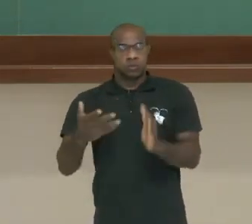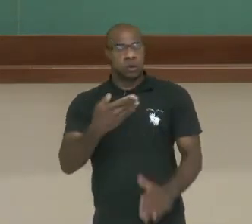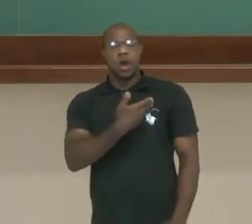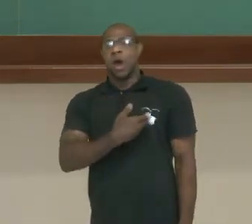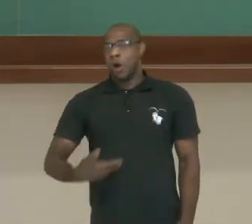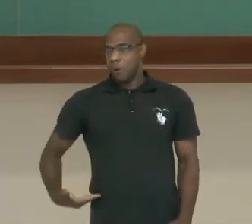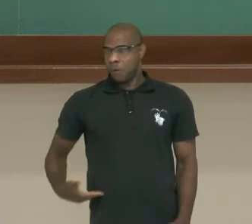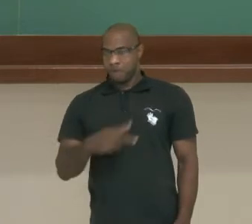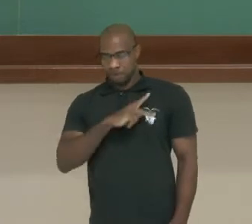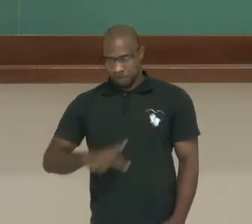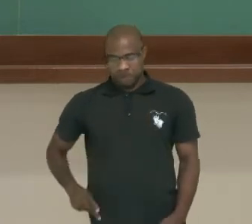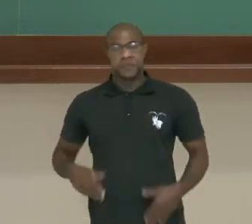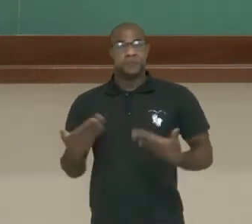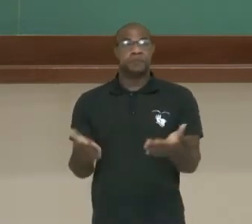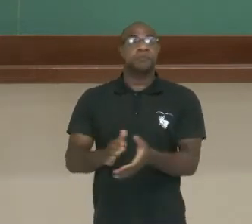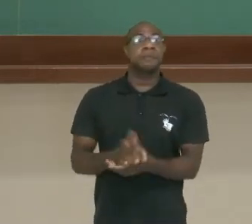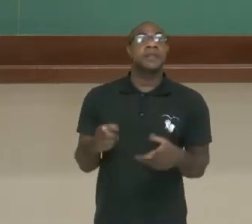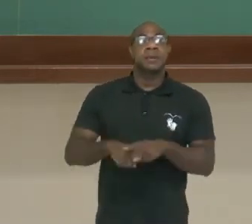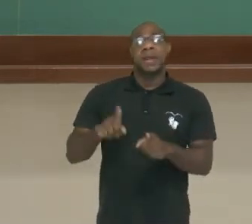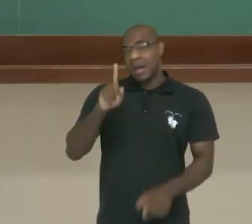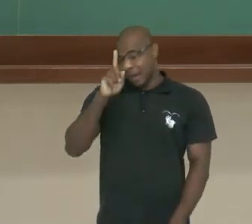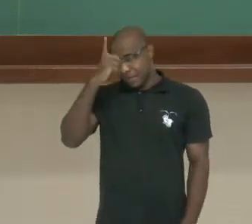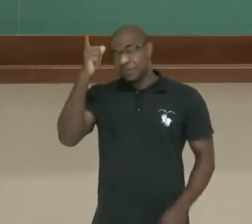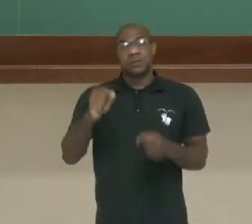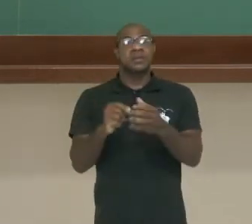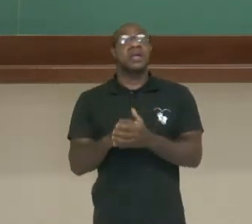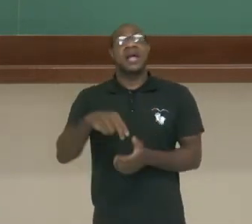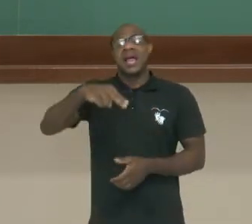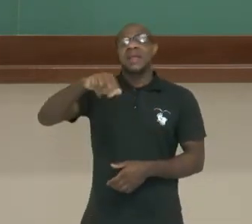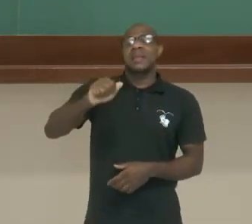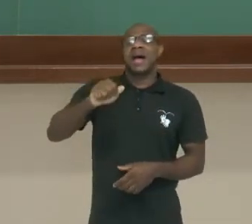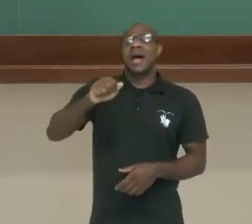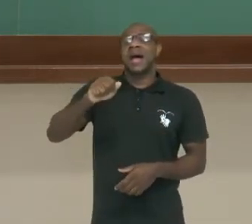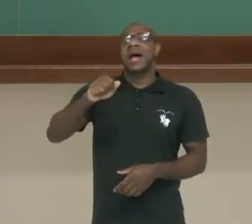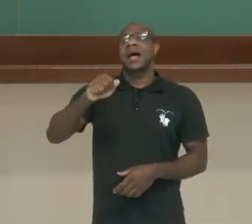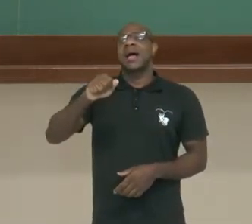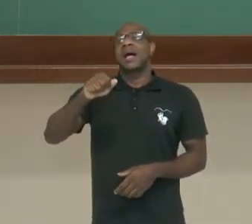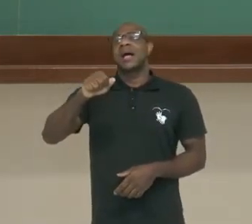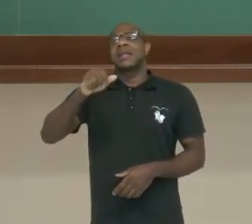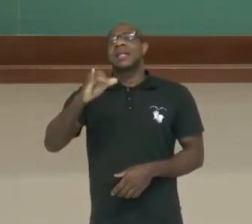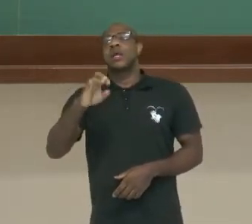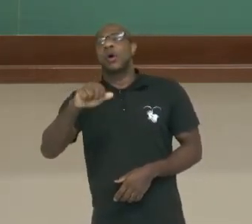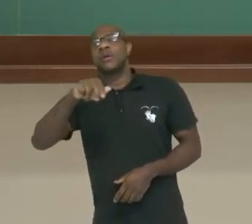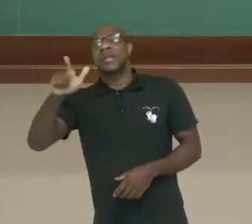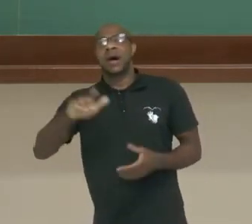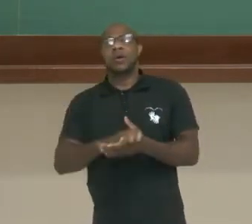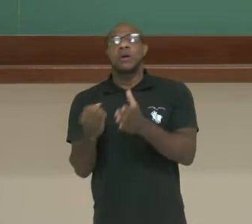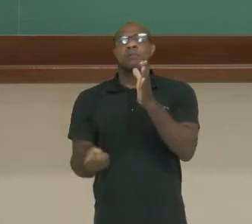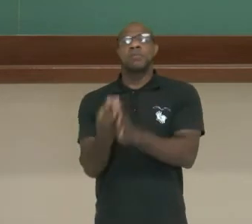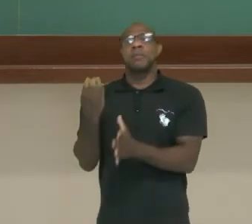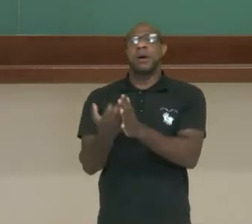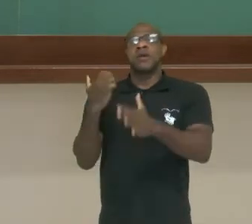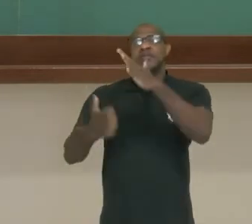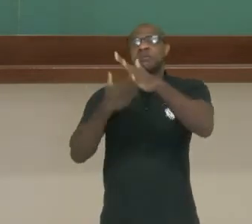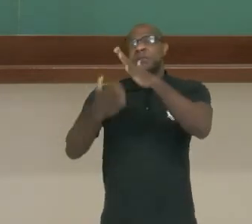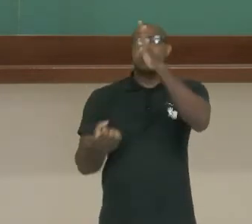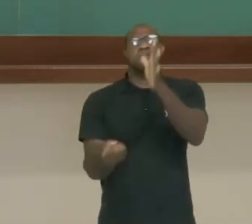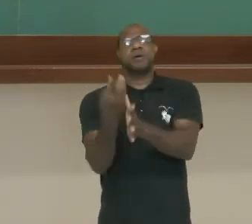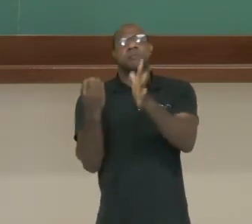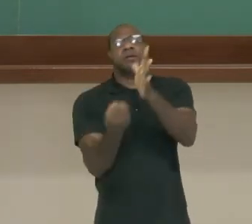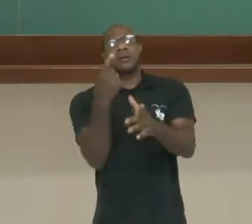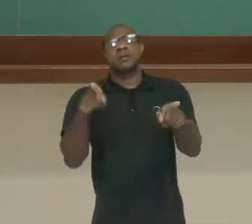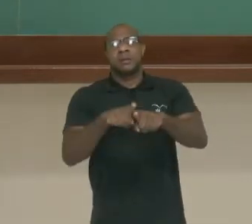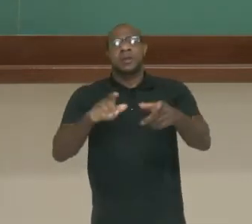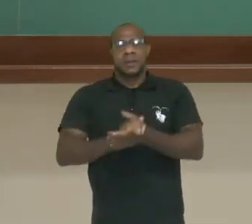Além disso, a ideia do nacional-desenvolvimentismo, a intervenção, a criação de empresas estatais, ou seja, do